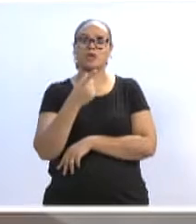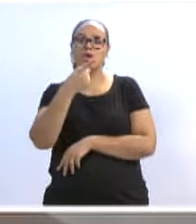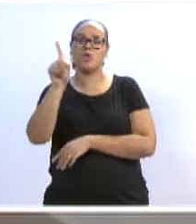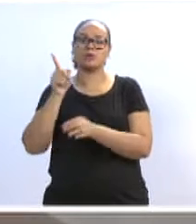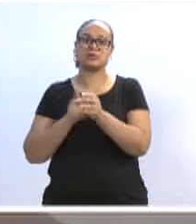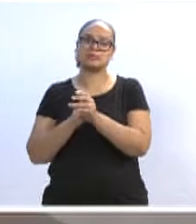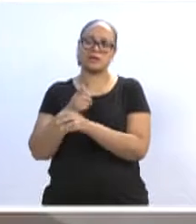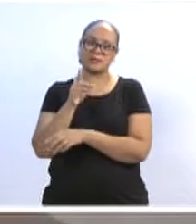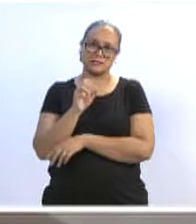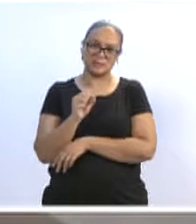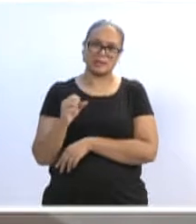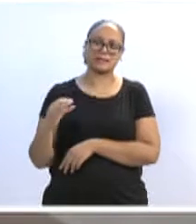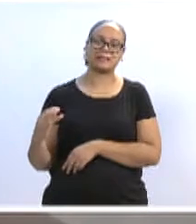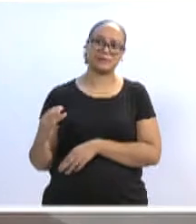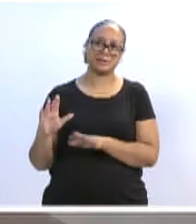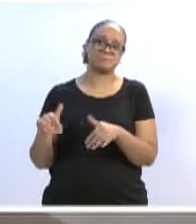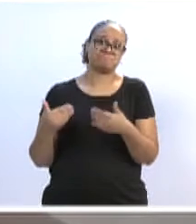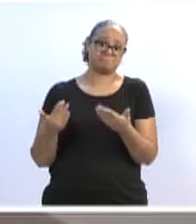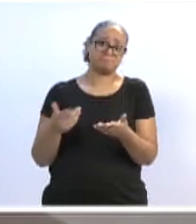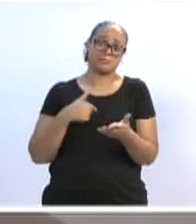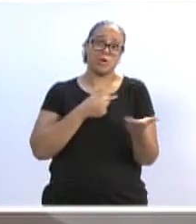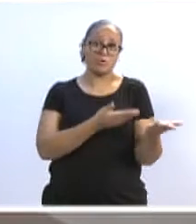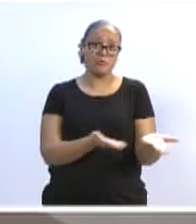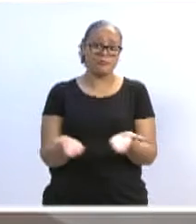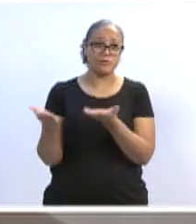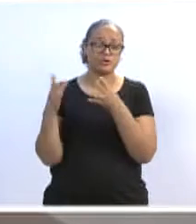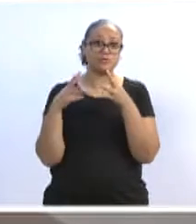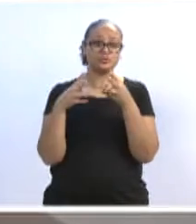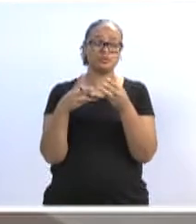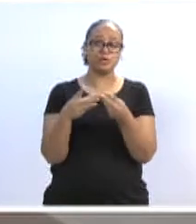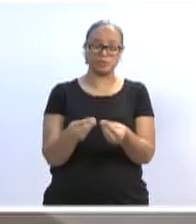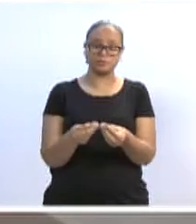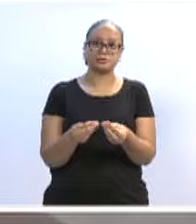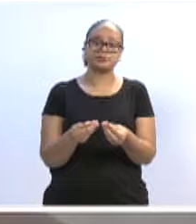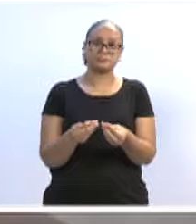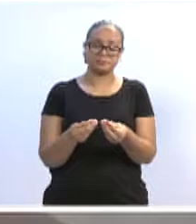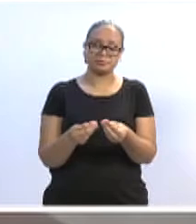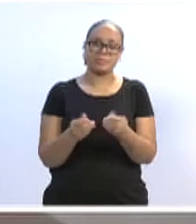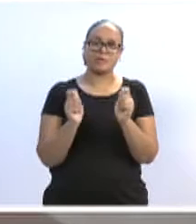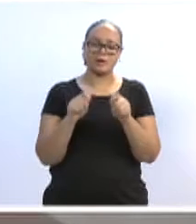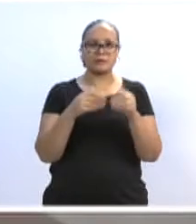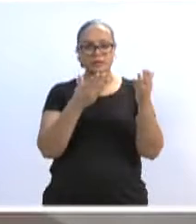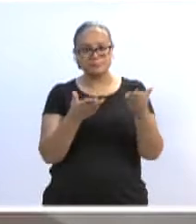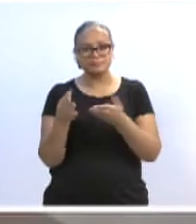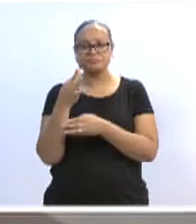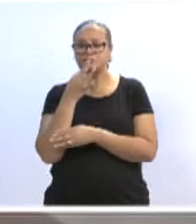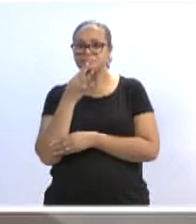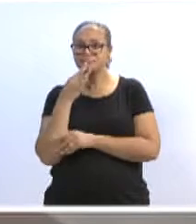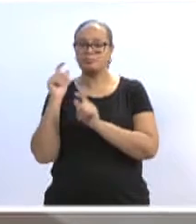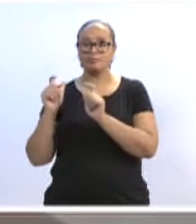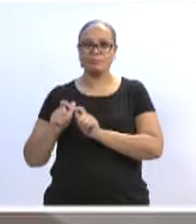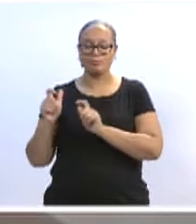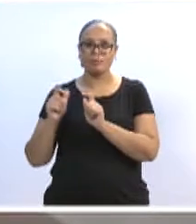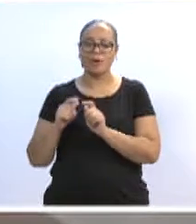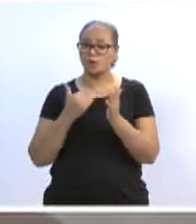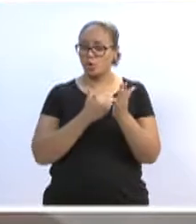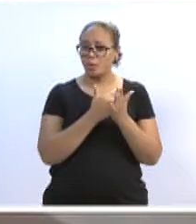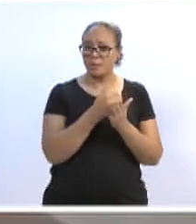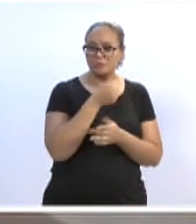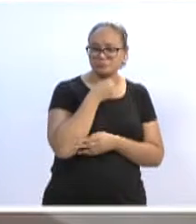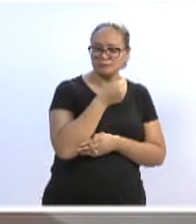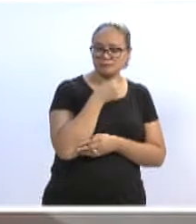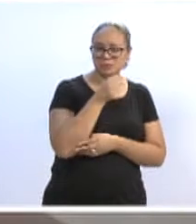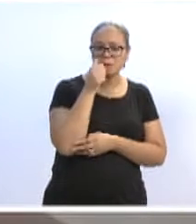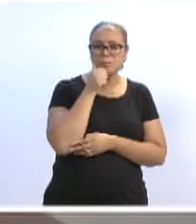Catarina em museologia, e eu gostaria de convidar a todos para visitar os museus da cidade de Blumenau. E ela fala ali no início da reportagem, a jornalista